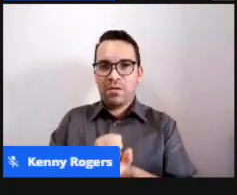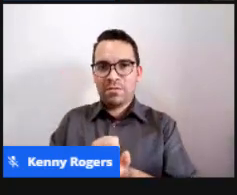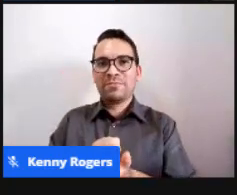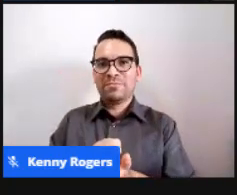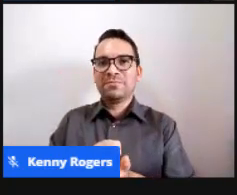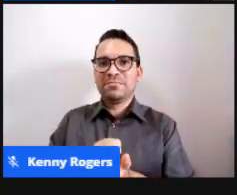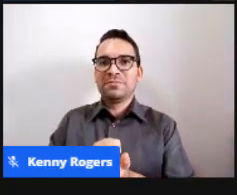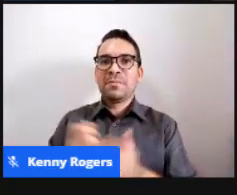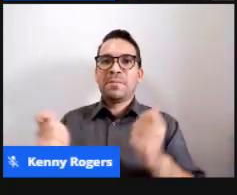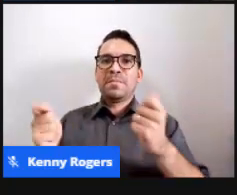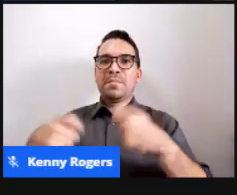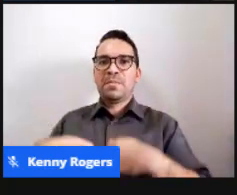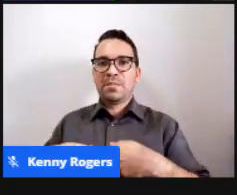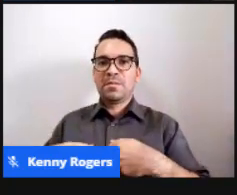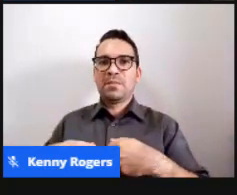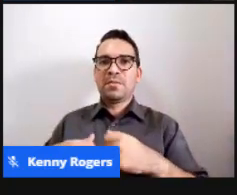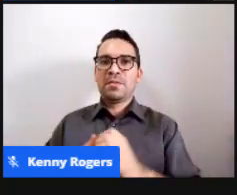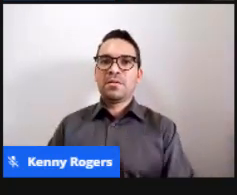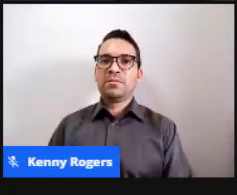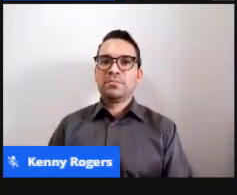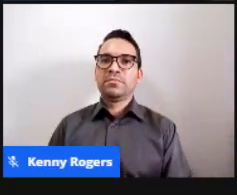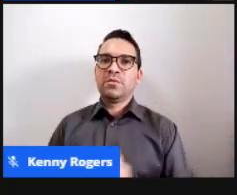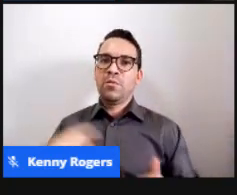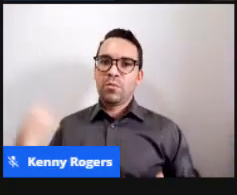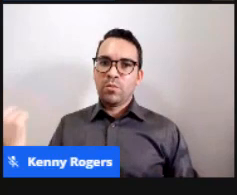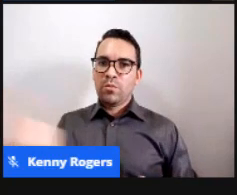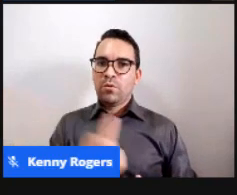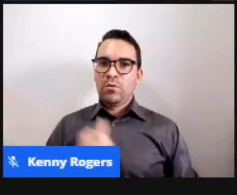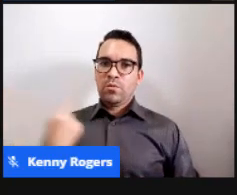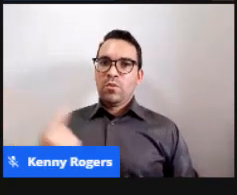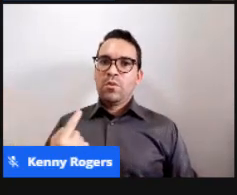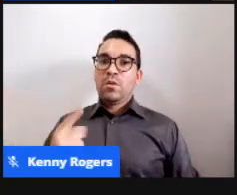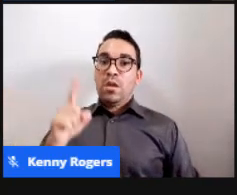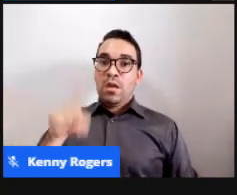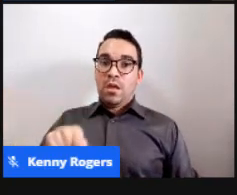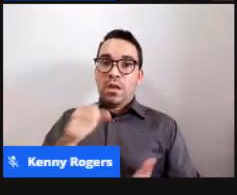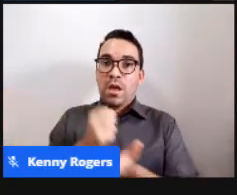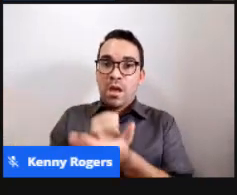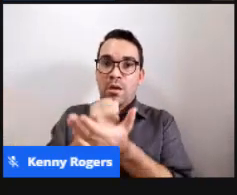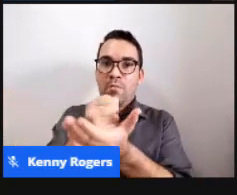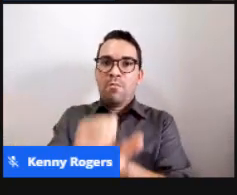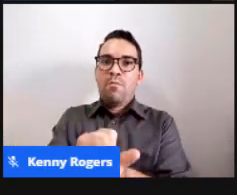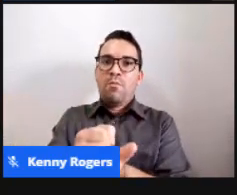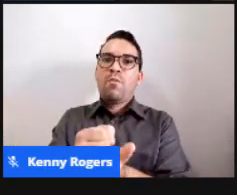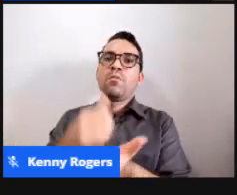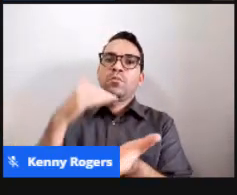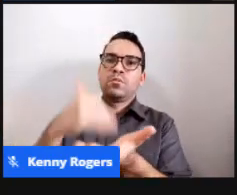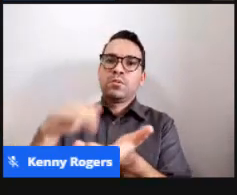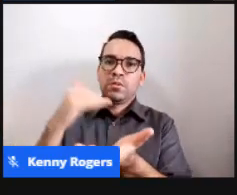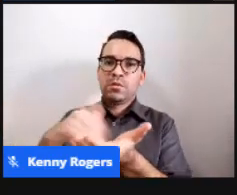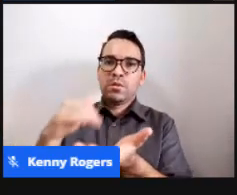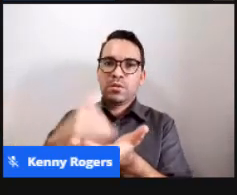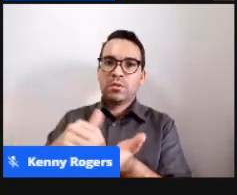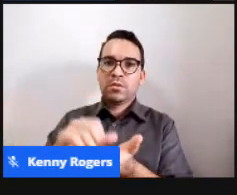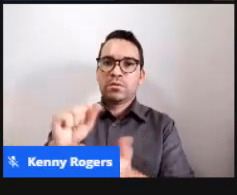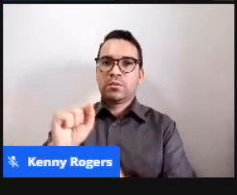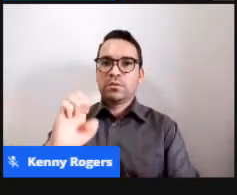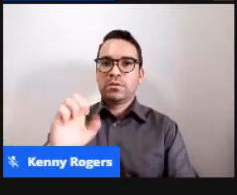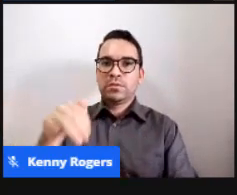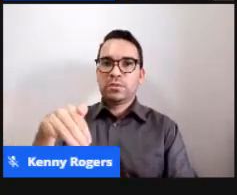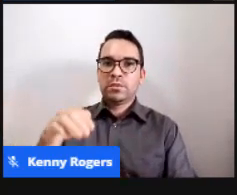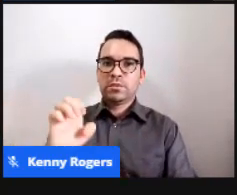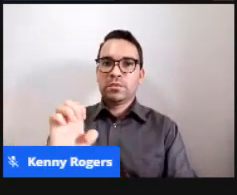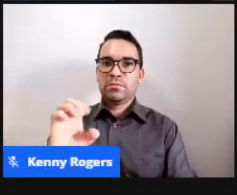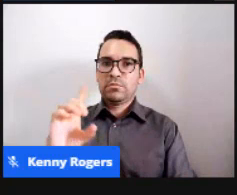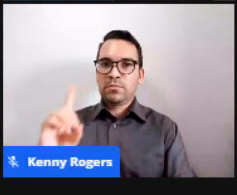a gente é apoio de vocês, a gente é ajuda. Essa é a nossa função na CEMED, é auxiliar vocês na sala de aula, tá